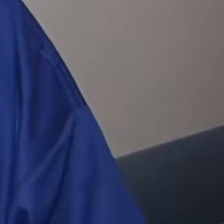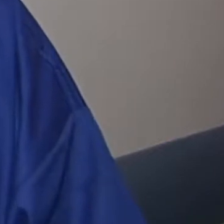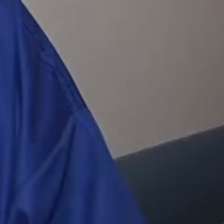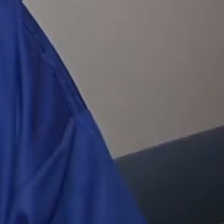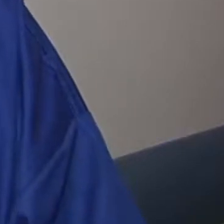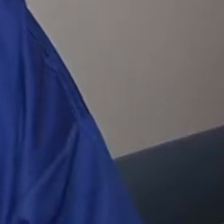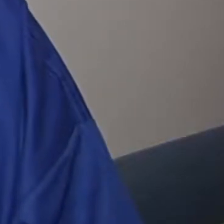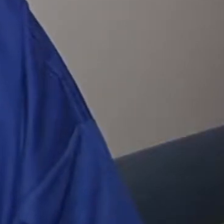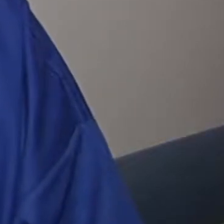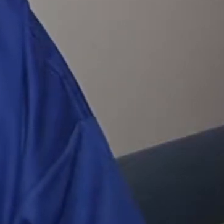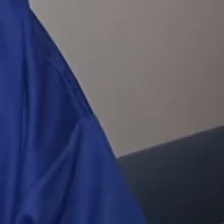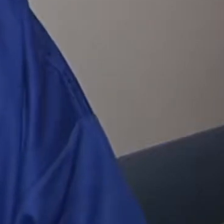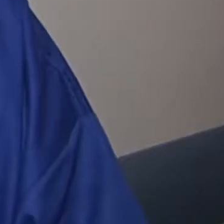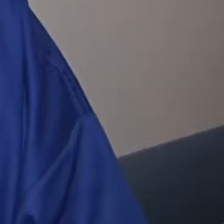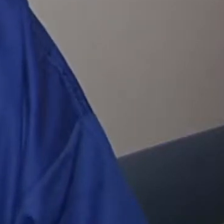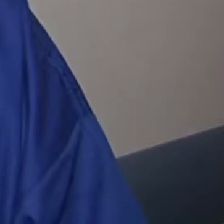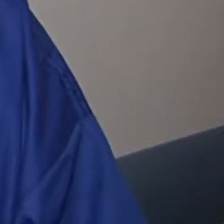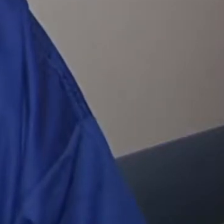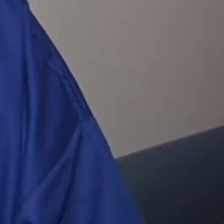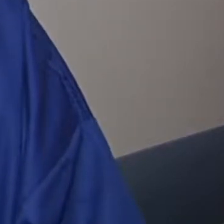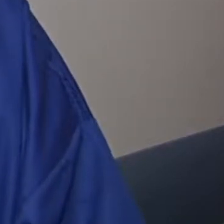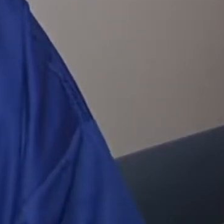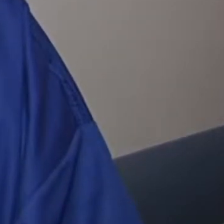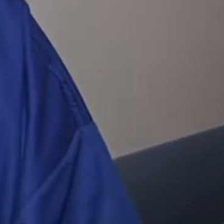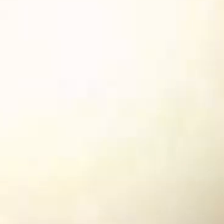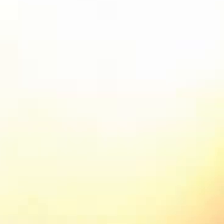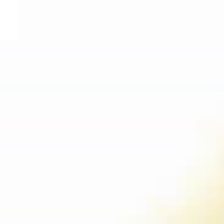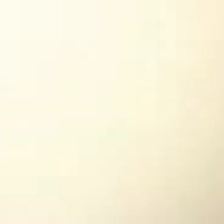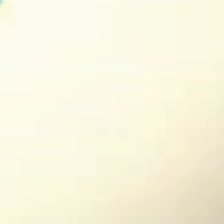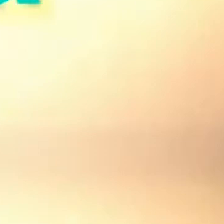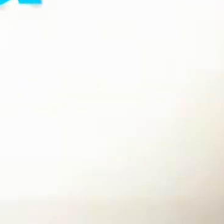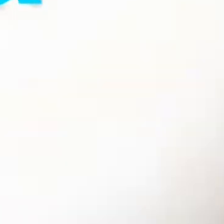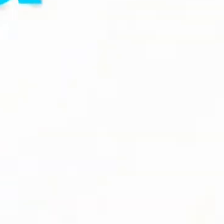alguma coisa segura e alguma coisa que não seja inflamável.